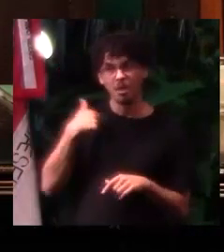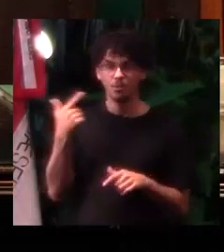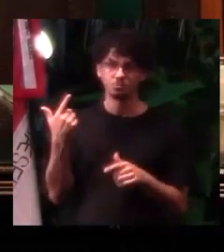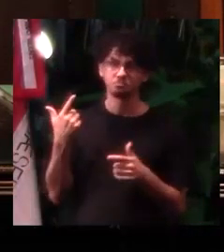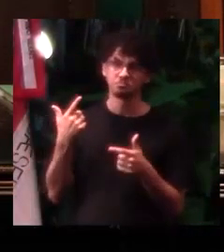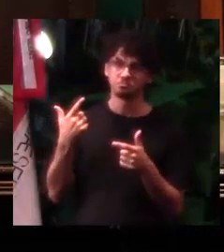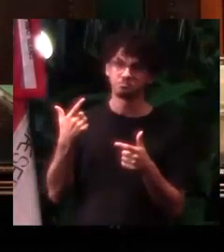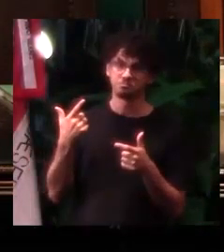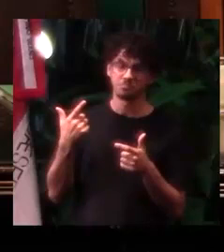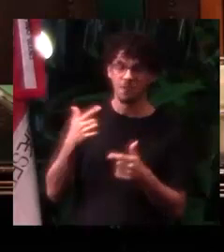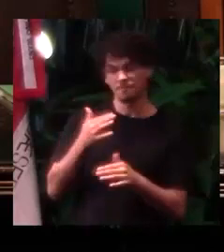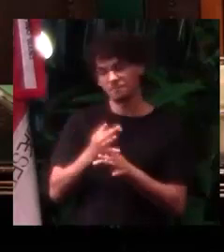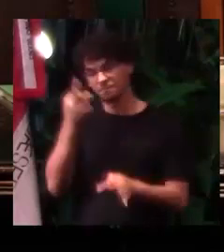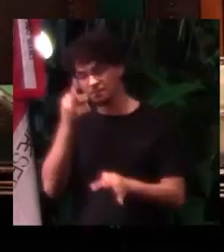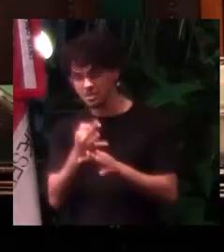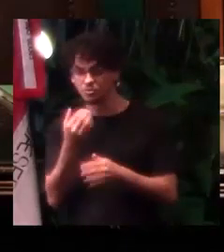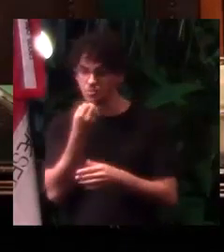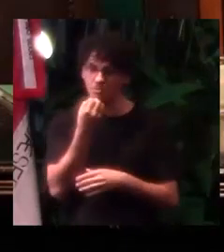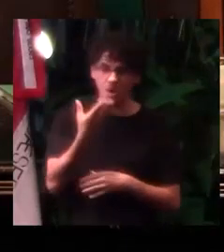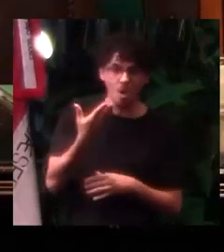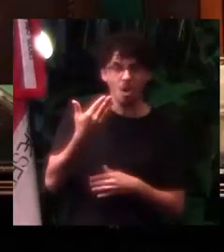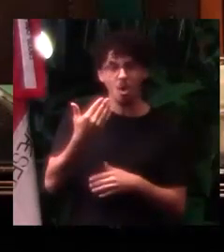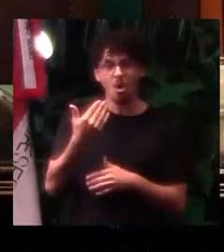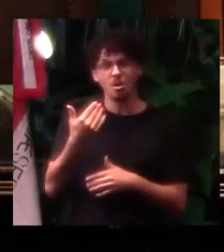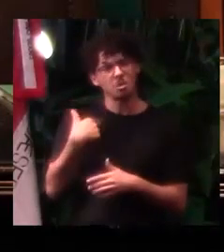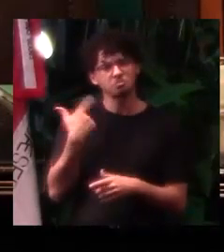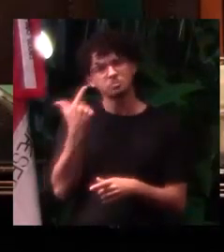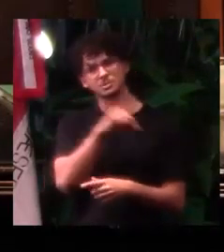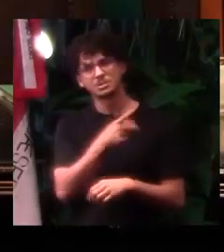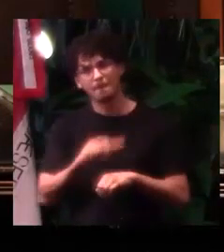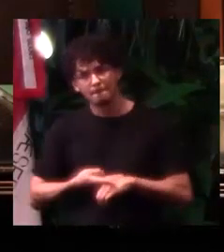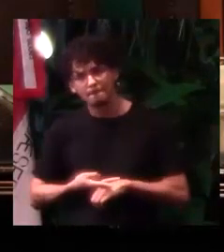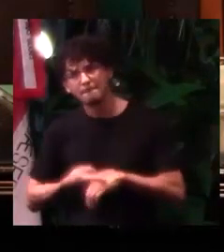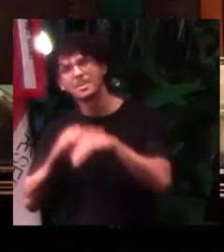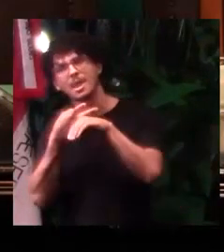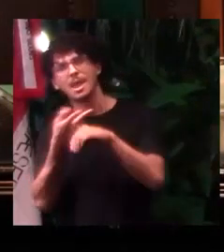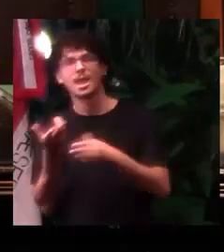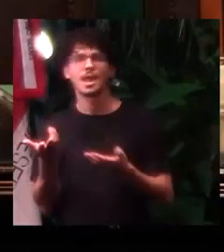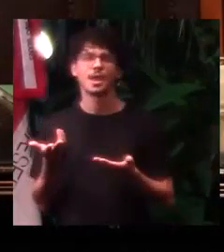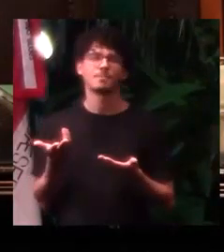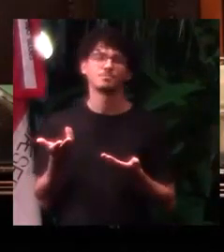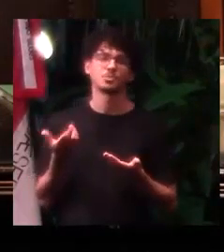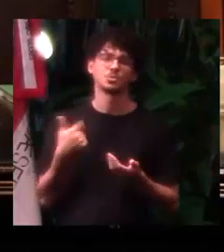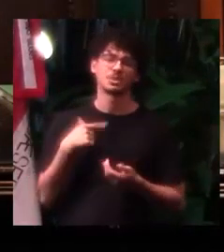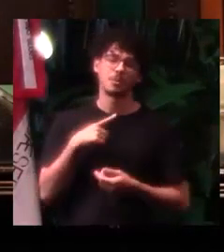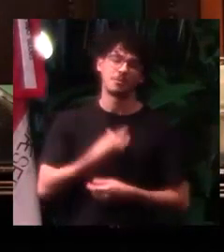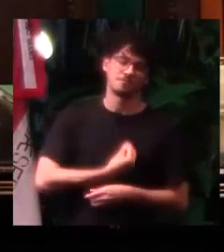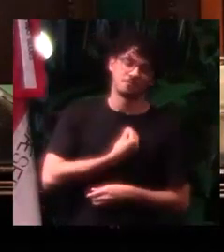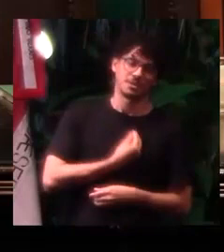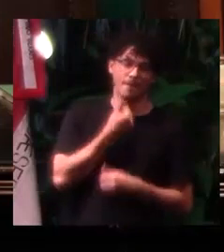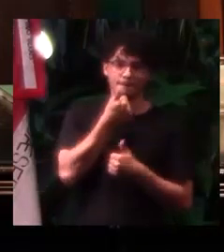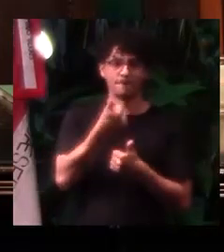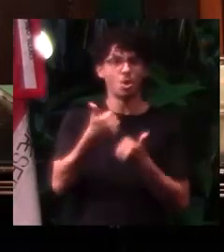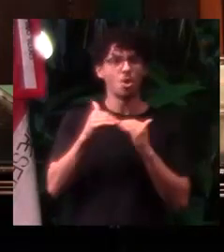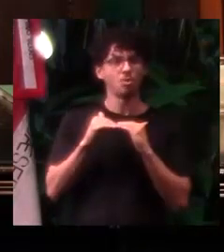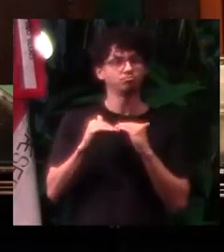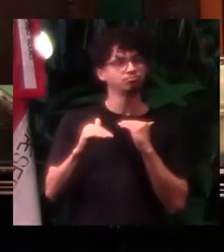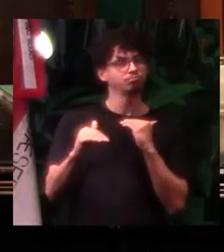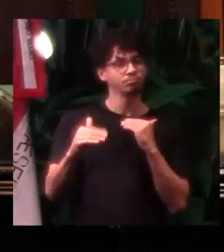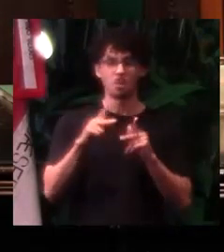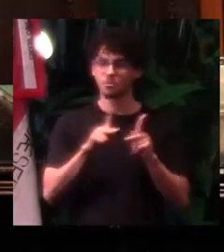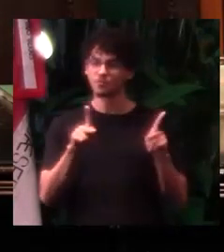físico. Possivelmente poderia ter ganho até algum prêmio, né, teria tido uma vida estável como um